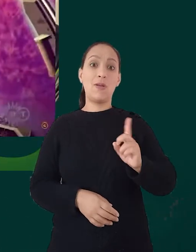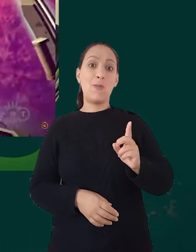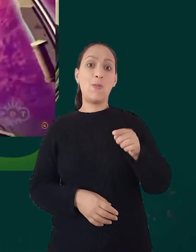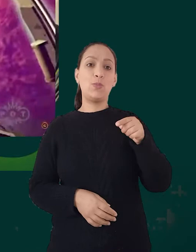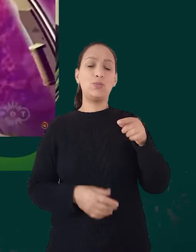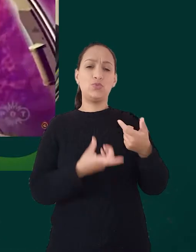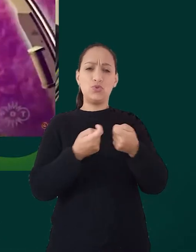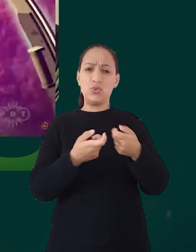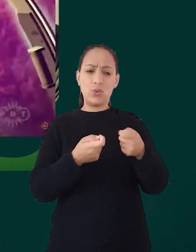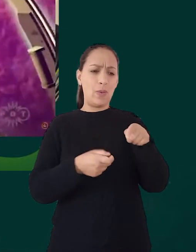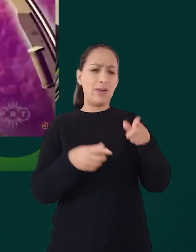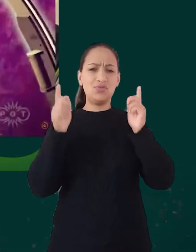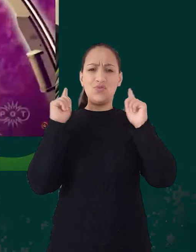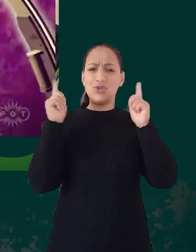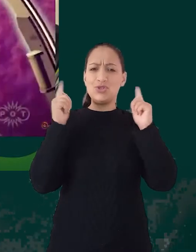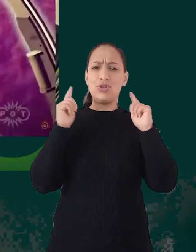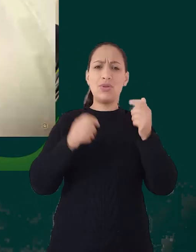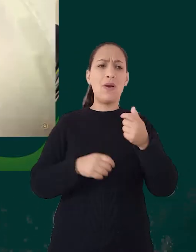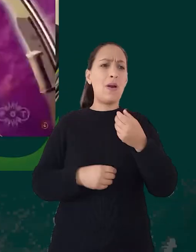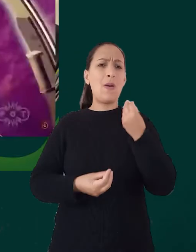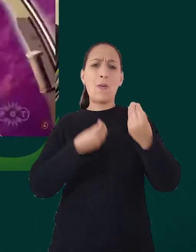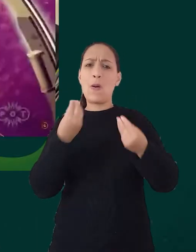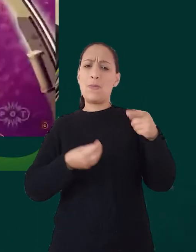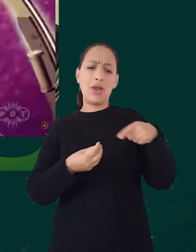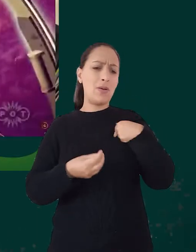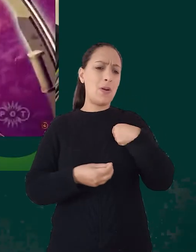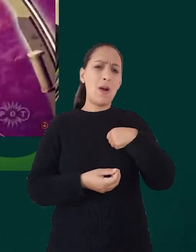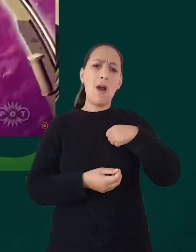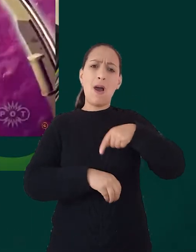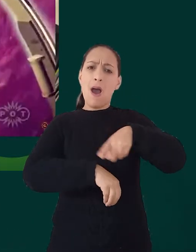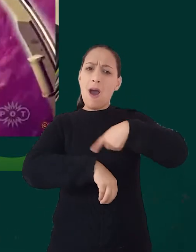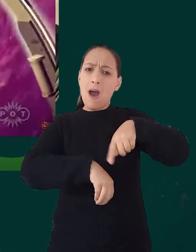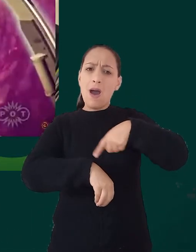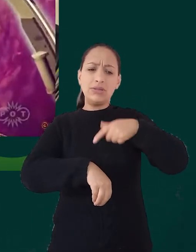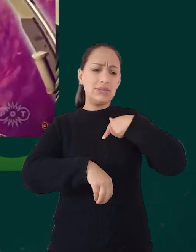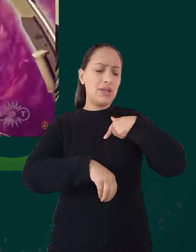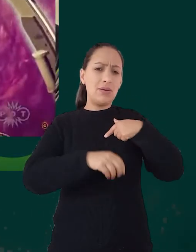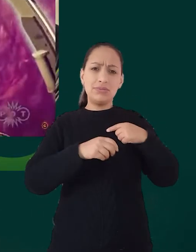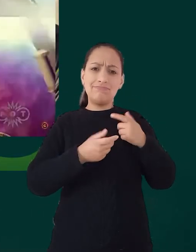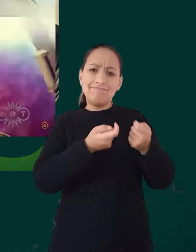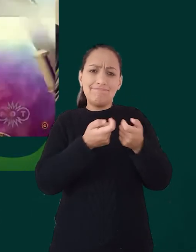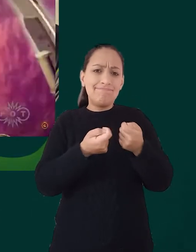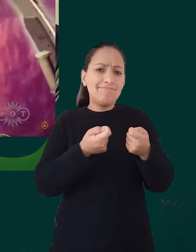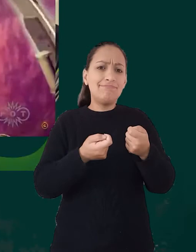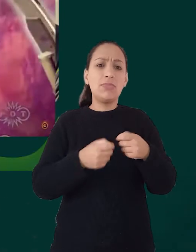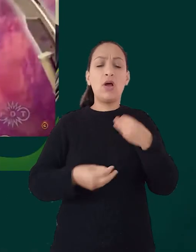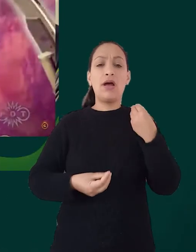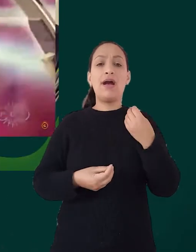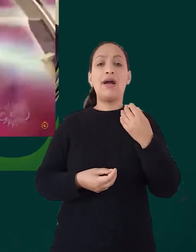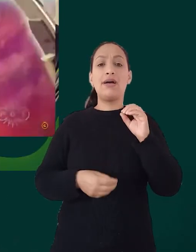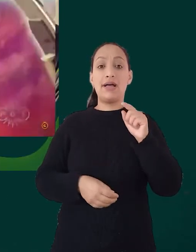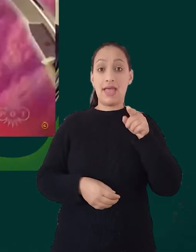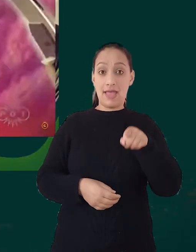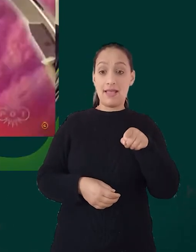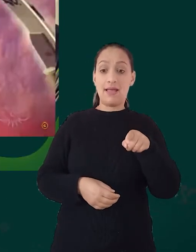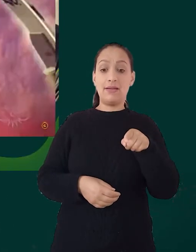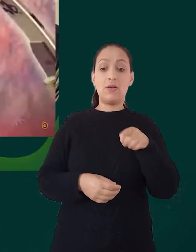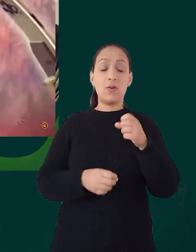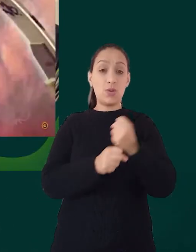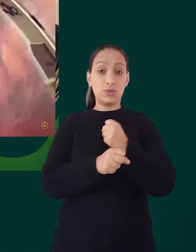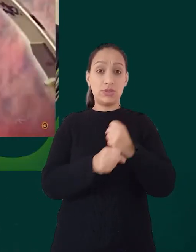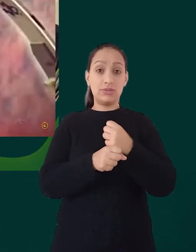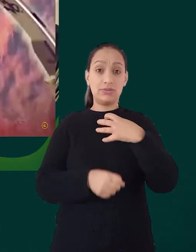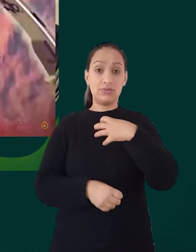jogo é divertido, como eu fico horas explorando. E assim como ele é construído dessa forma procedural, tu também